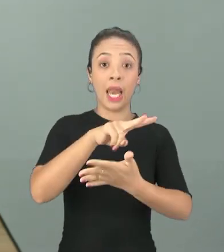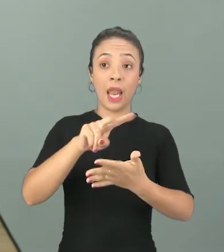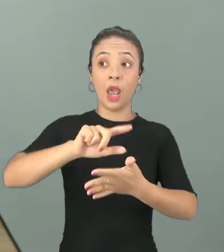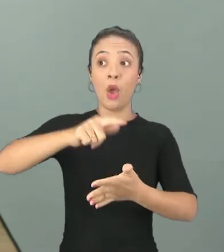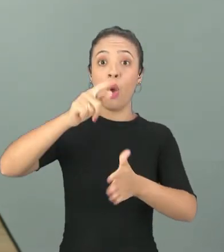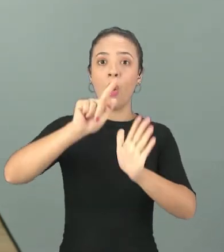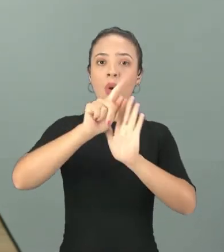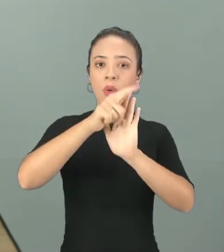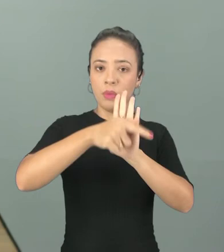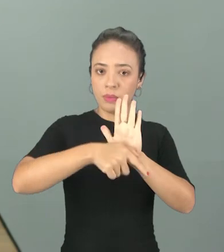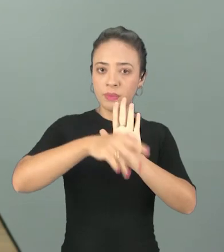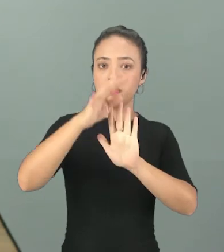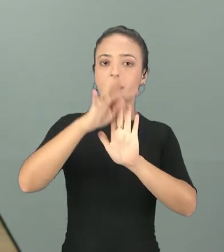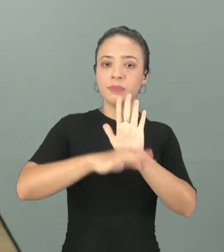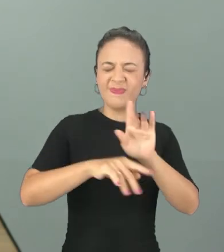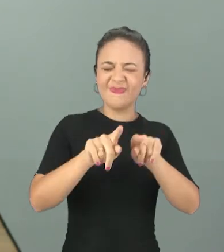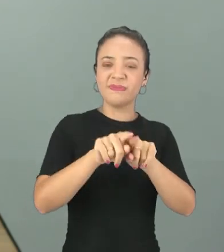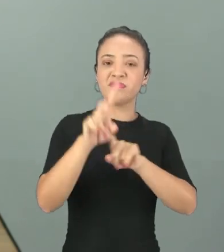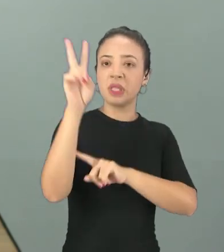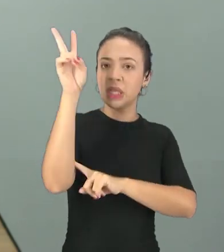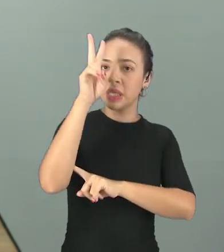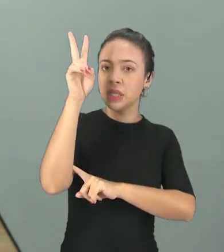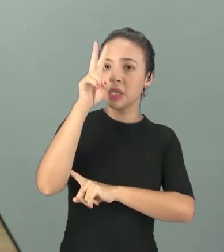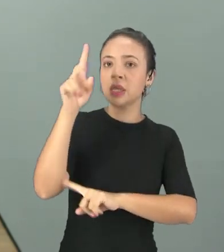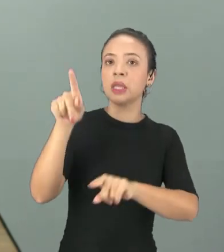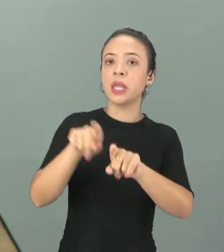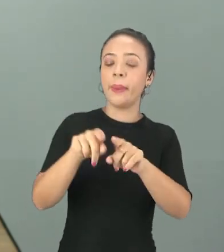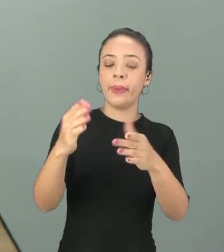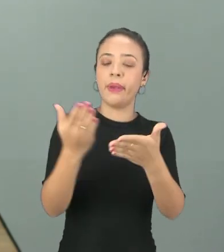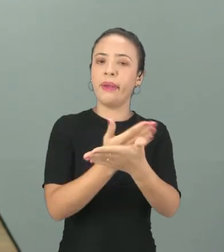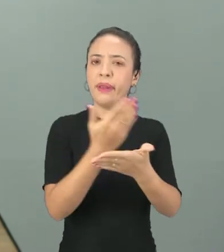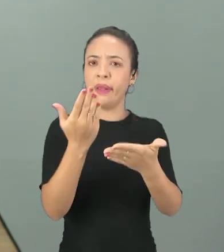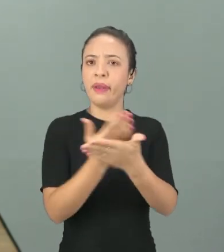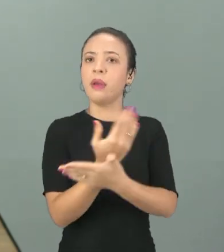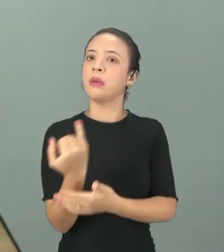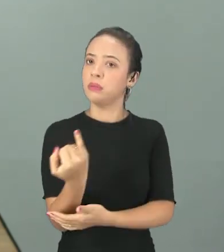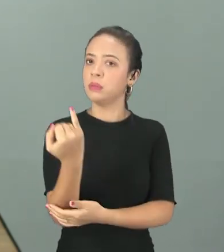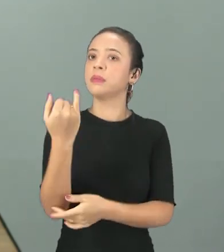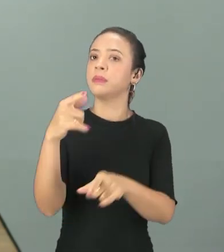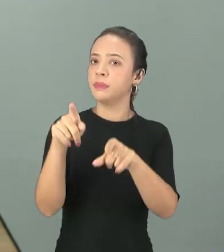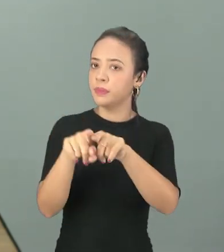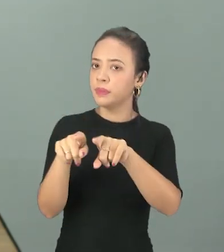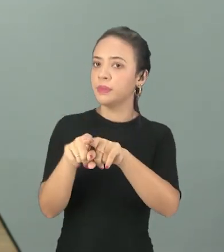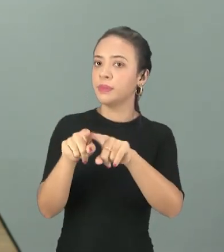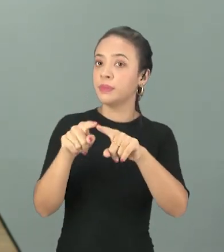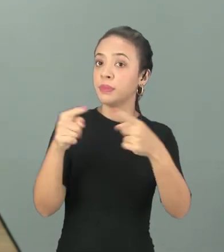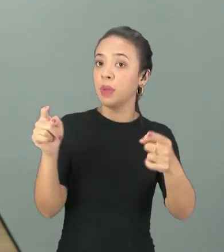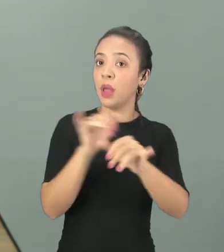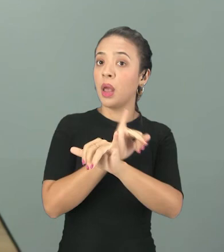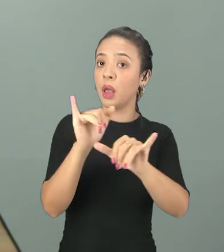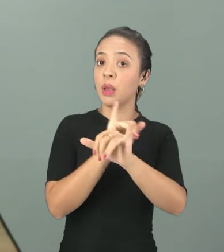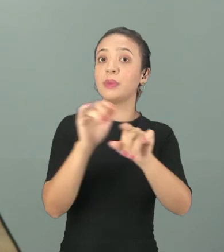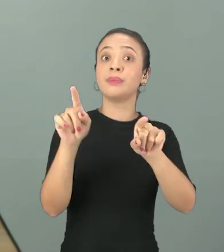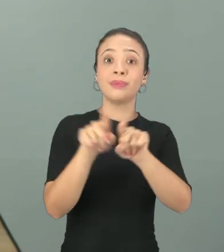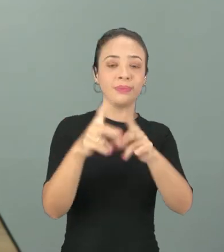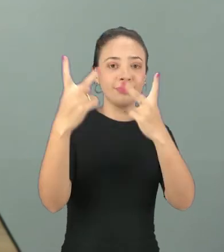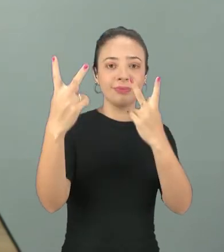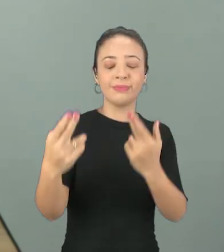gêneros textuais, ler histórias, né, livrinhos, é muito importante, mas notícias